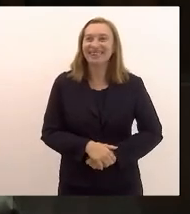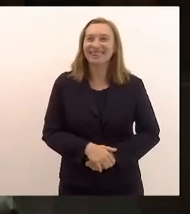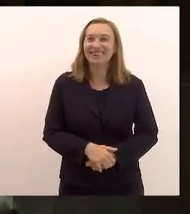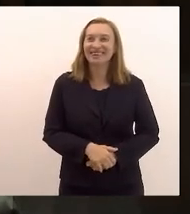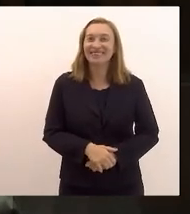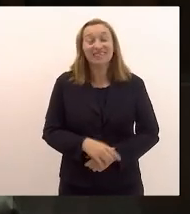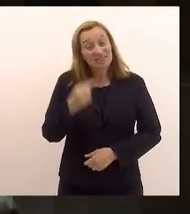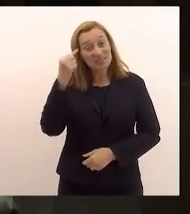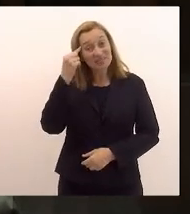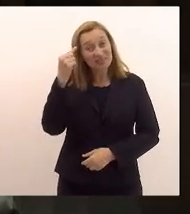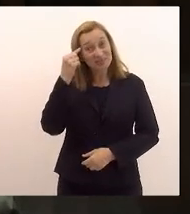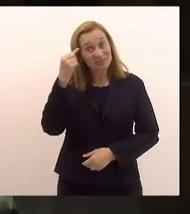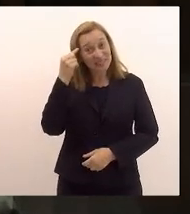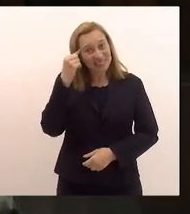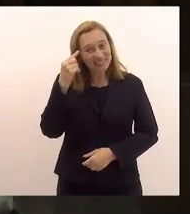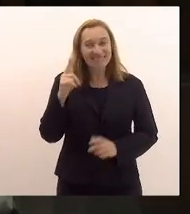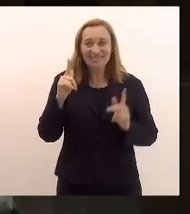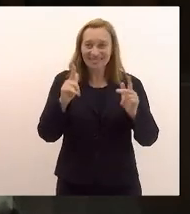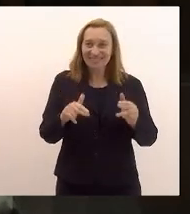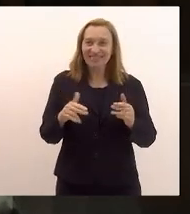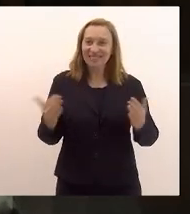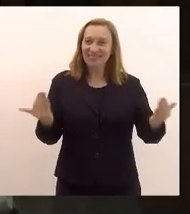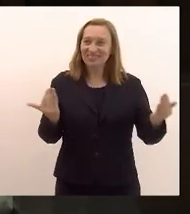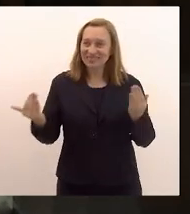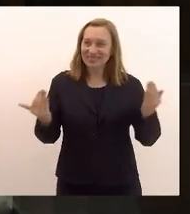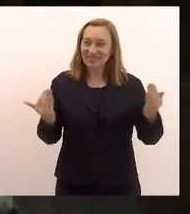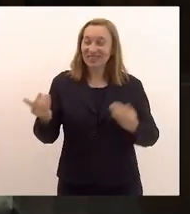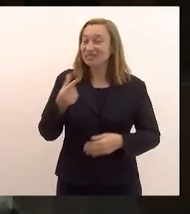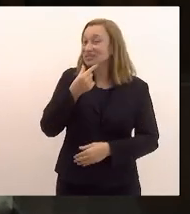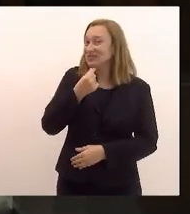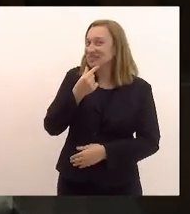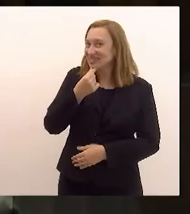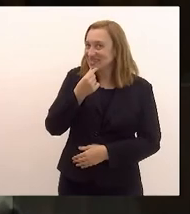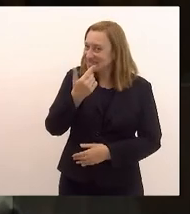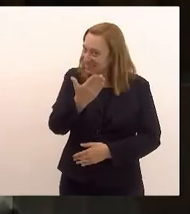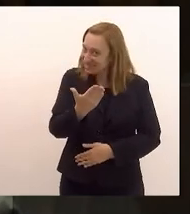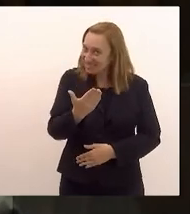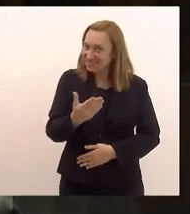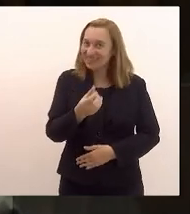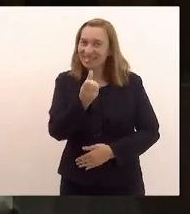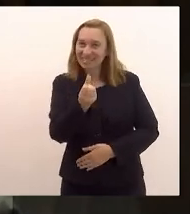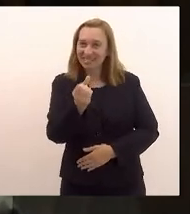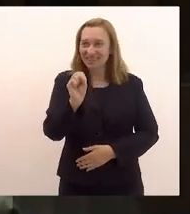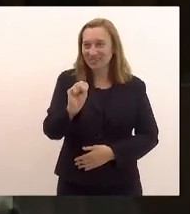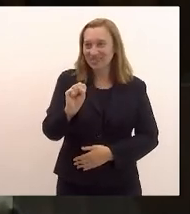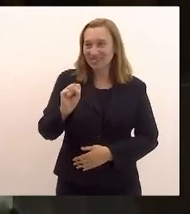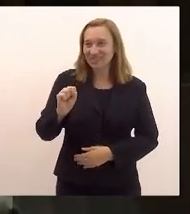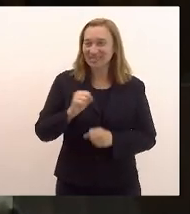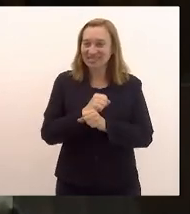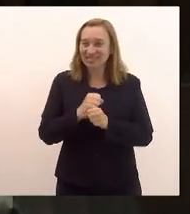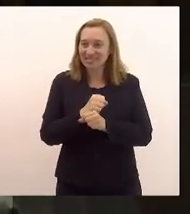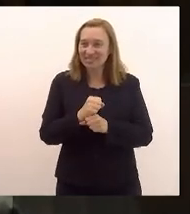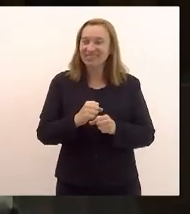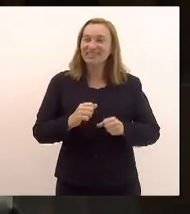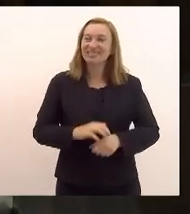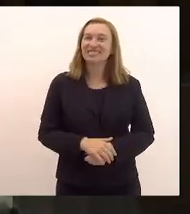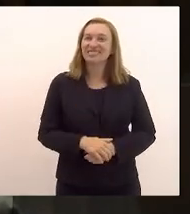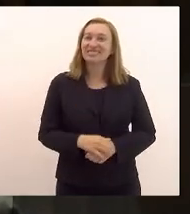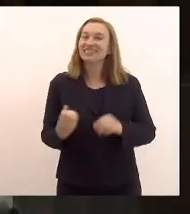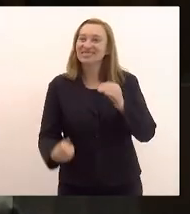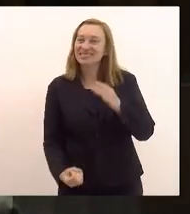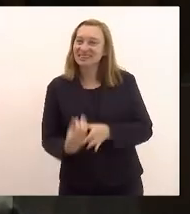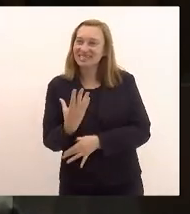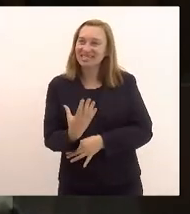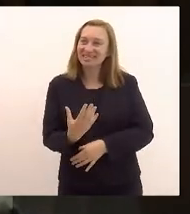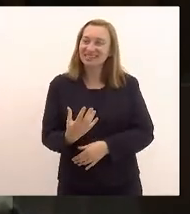e eu penso na mesma faço o paralelo com com esses meninos há 68 anos quando desbravaram quando foram